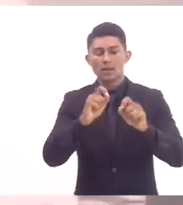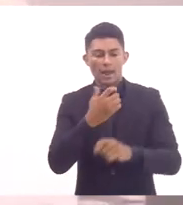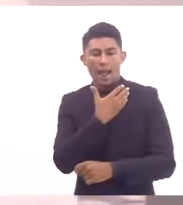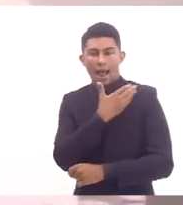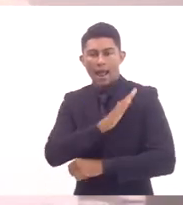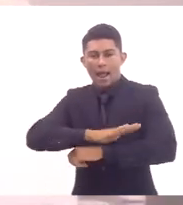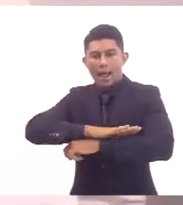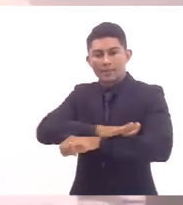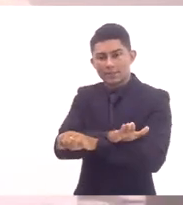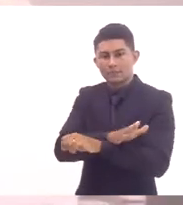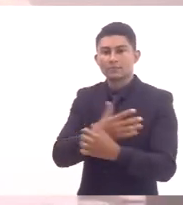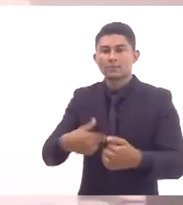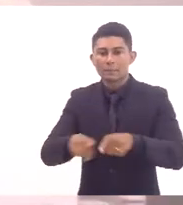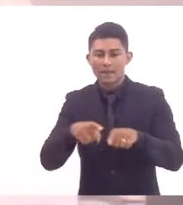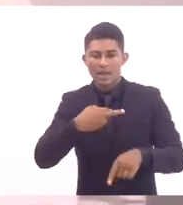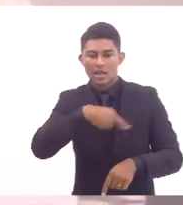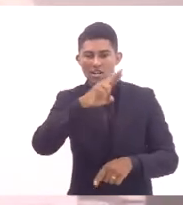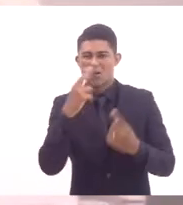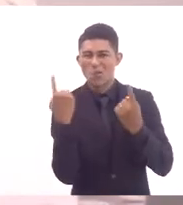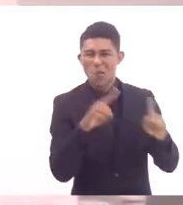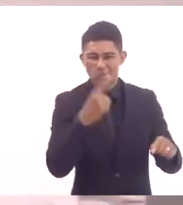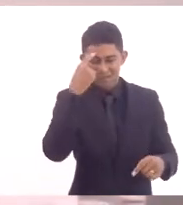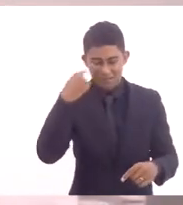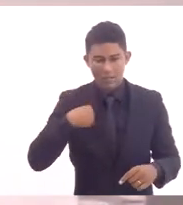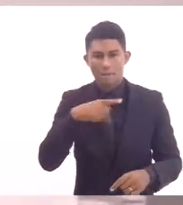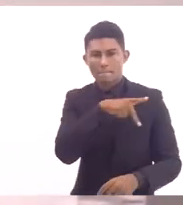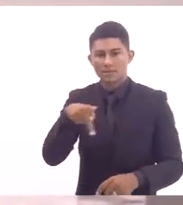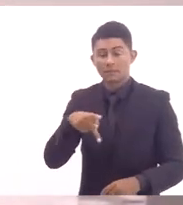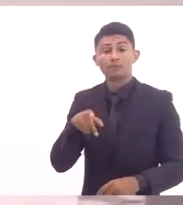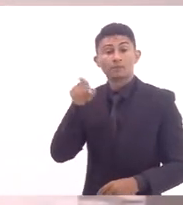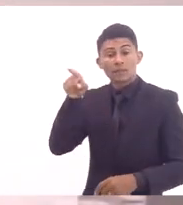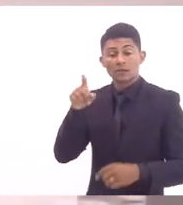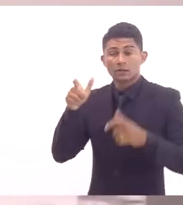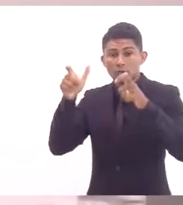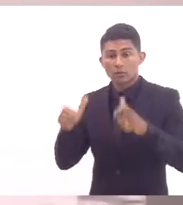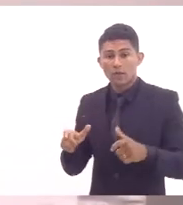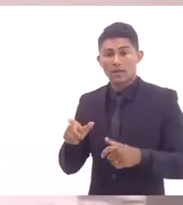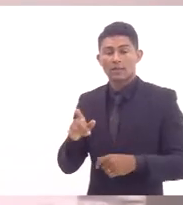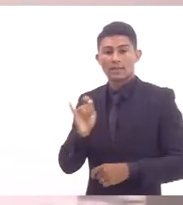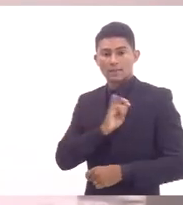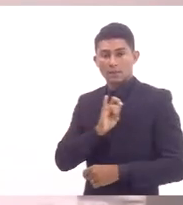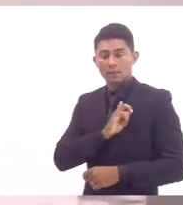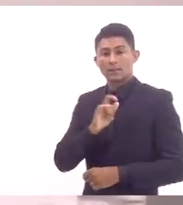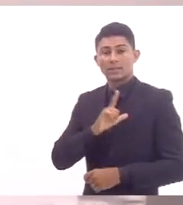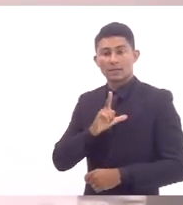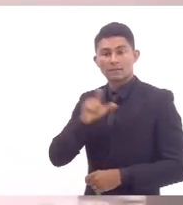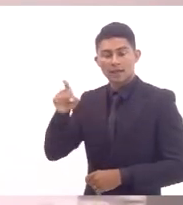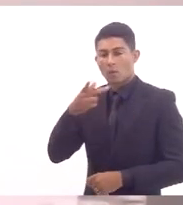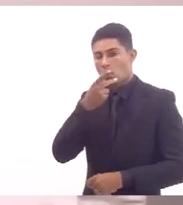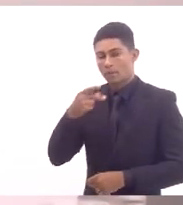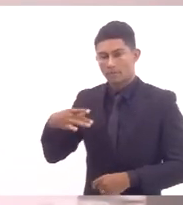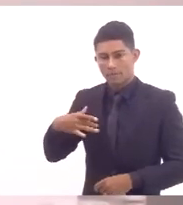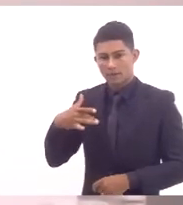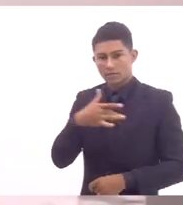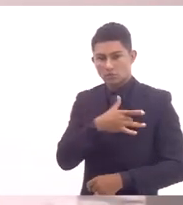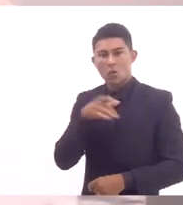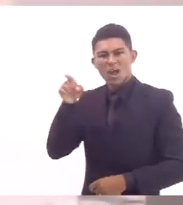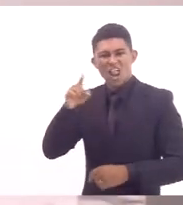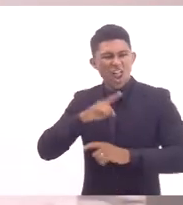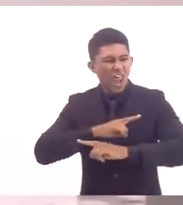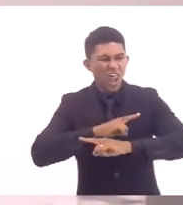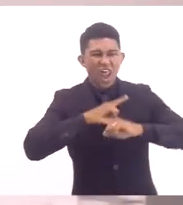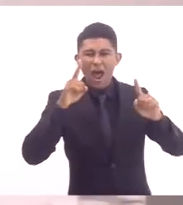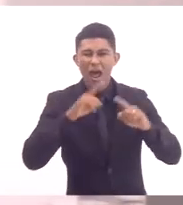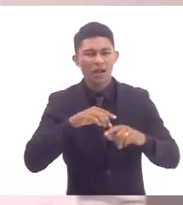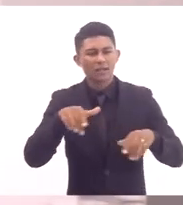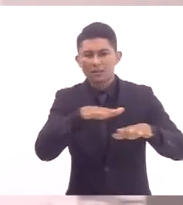há três dias atrás em Itaboraí de um pastor contra uma boa população fechar os centros de umbanda e candomblé Então eu